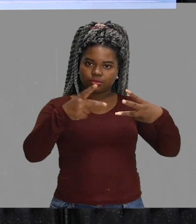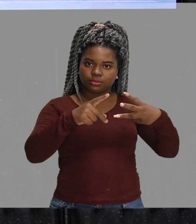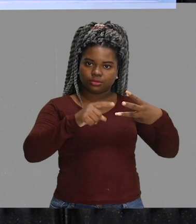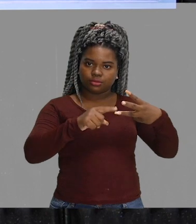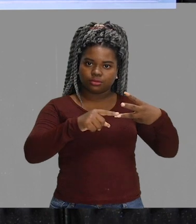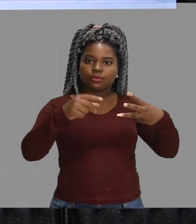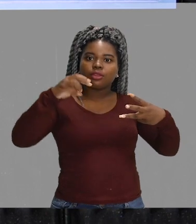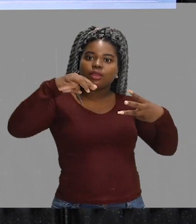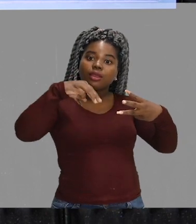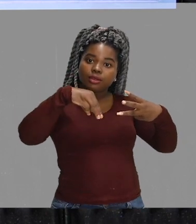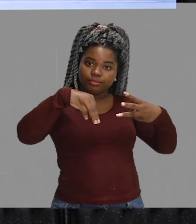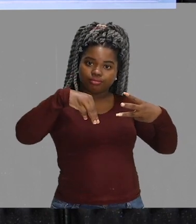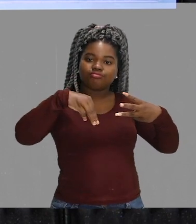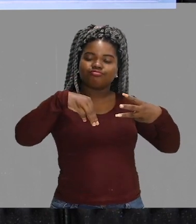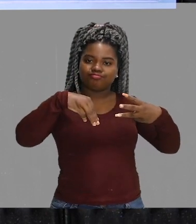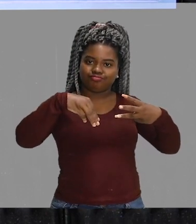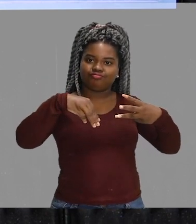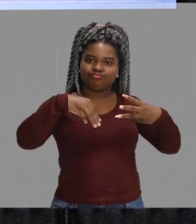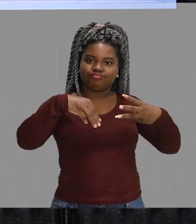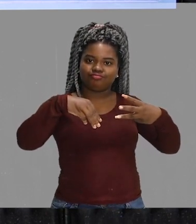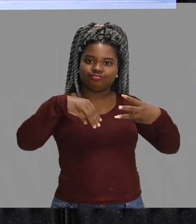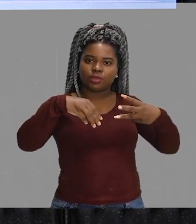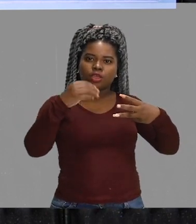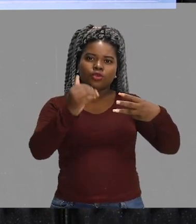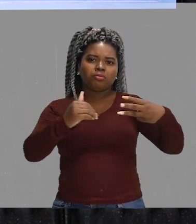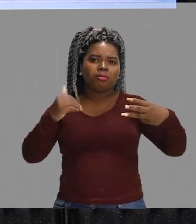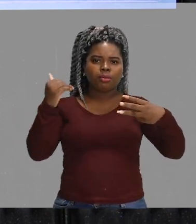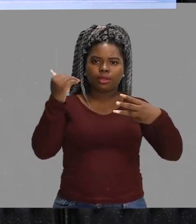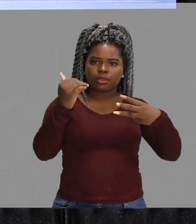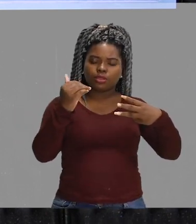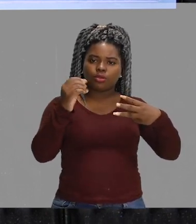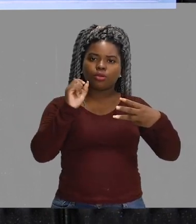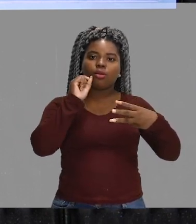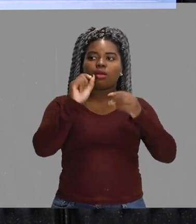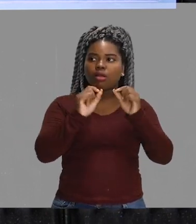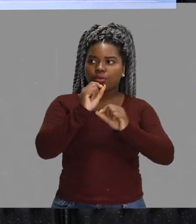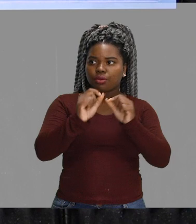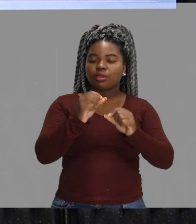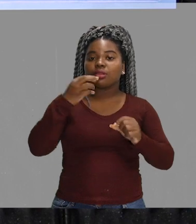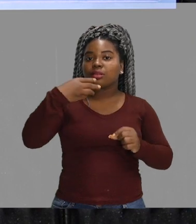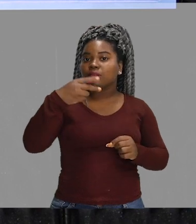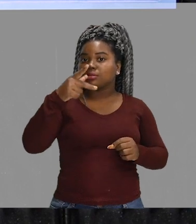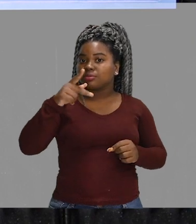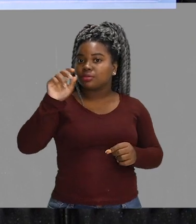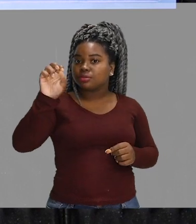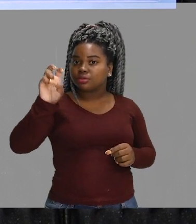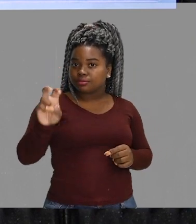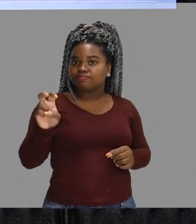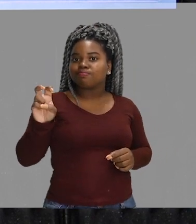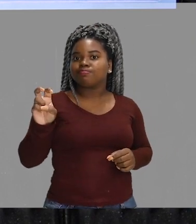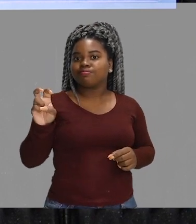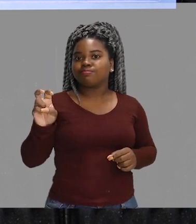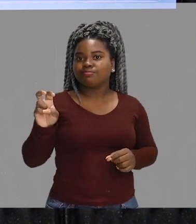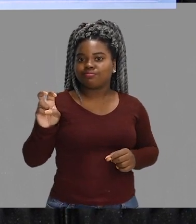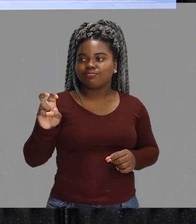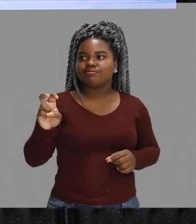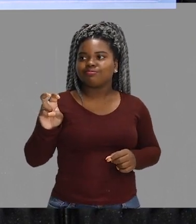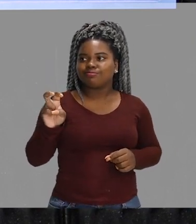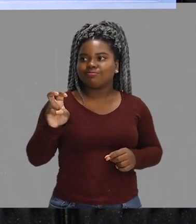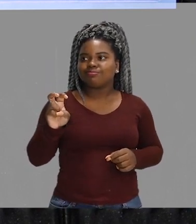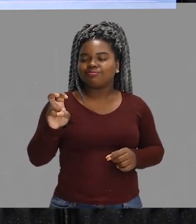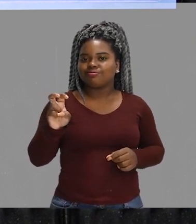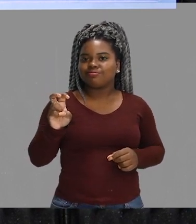vamos localizar o elemento na tabela periódica. Então, eu peguei os 2 primeiros períodos da